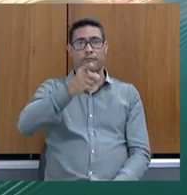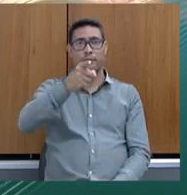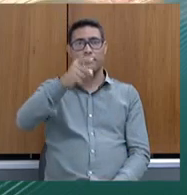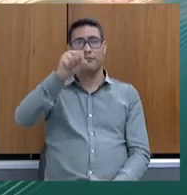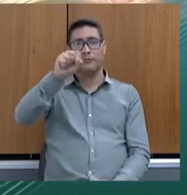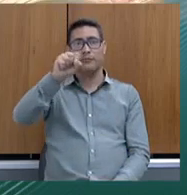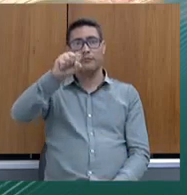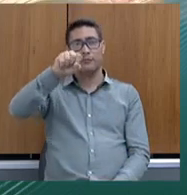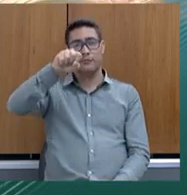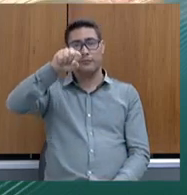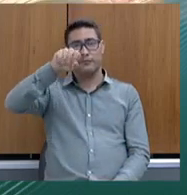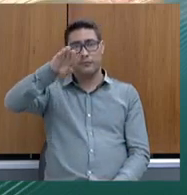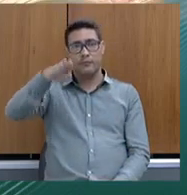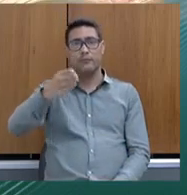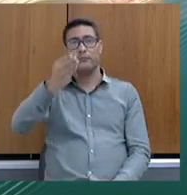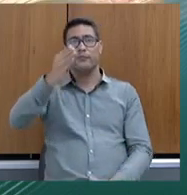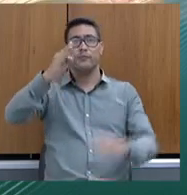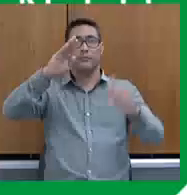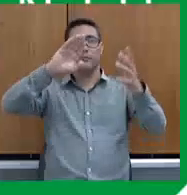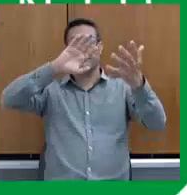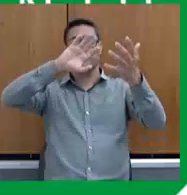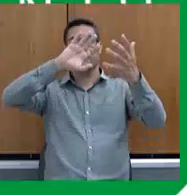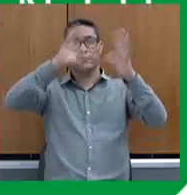revitalização dos canyons